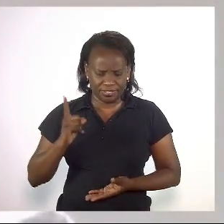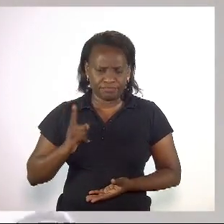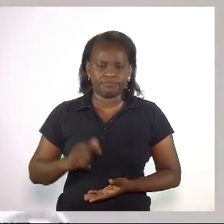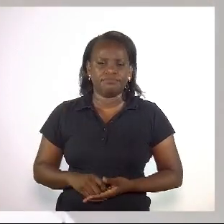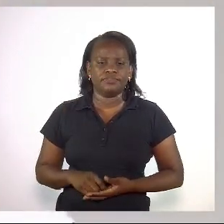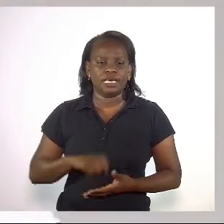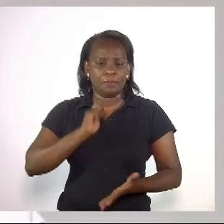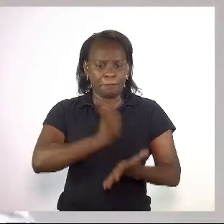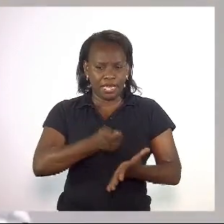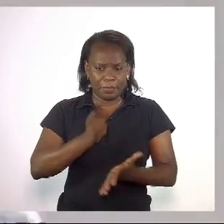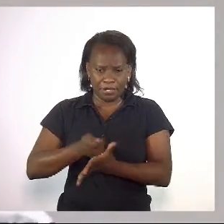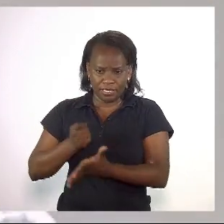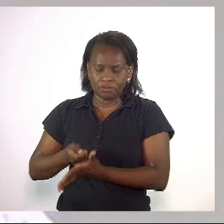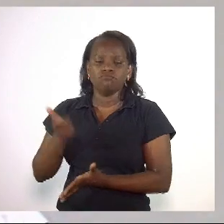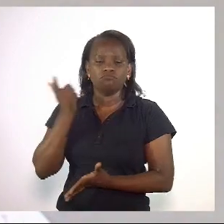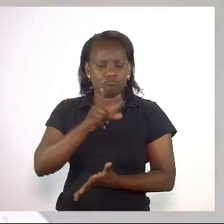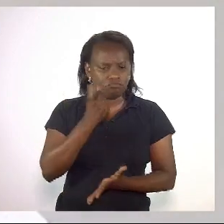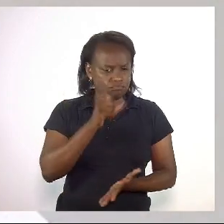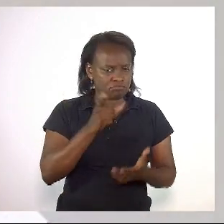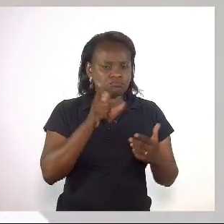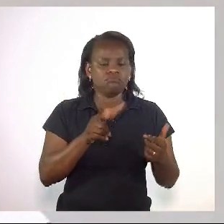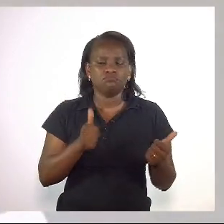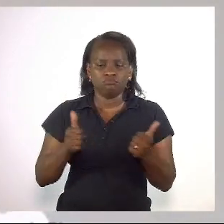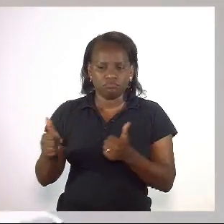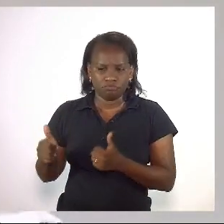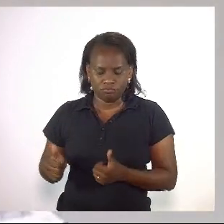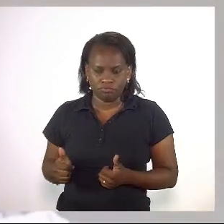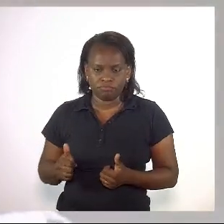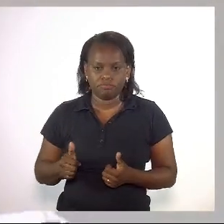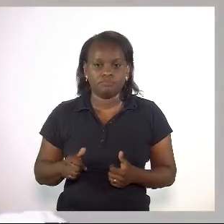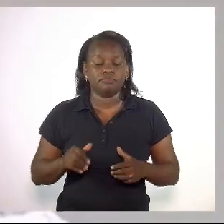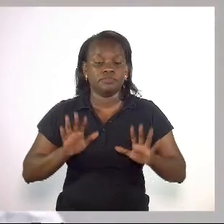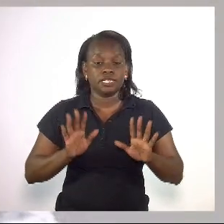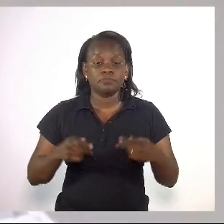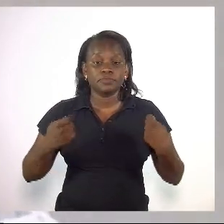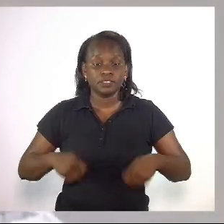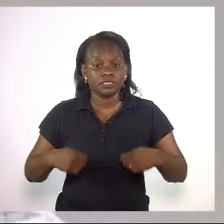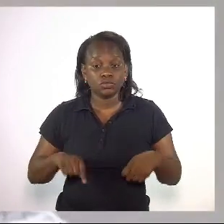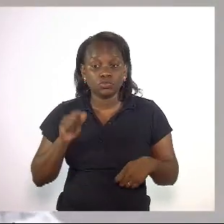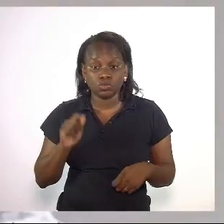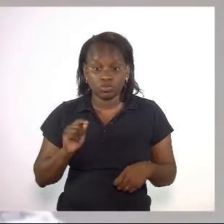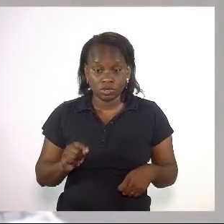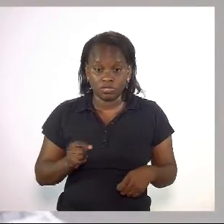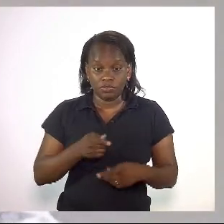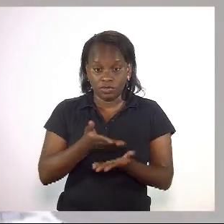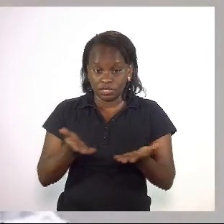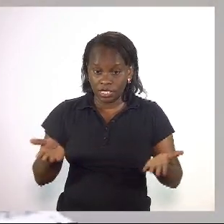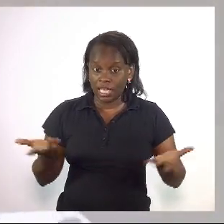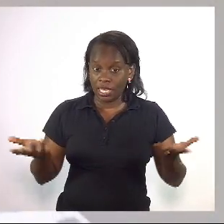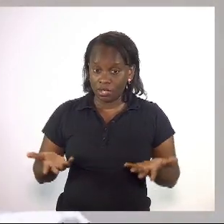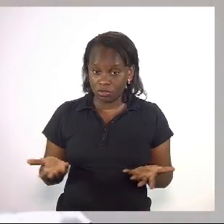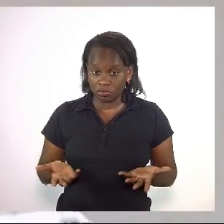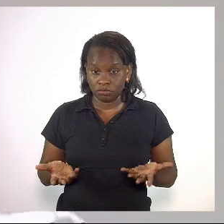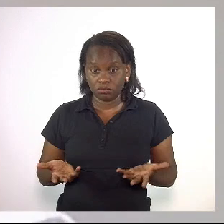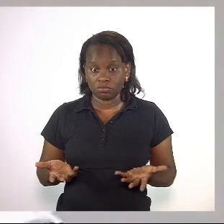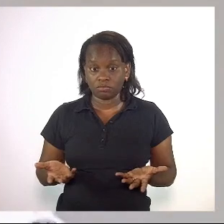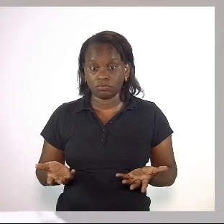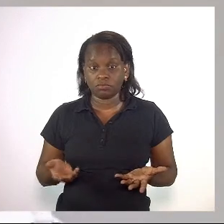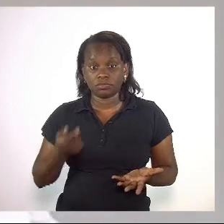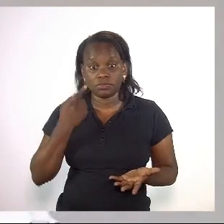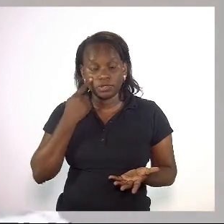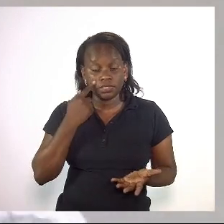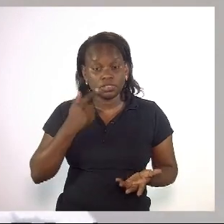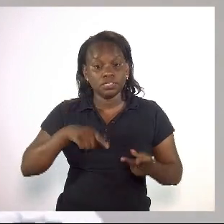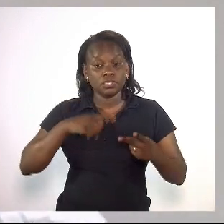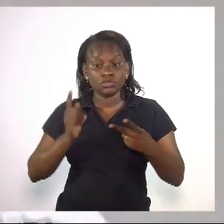Os pagamentos estão ocorrendo. Cabe, óbvio, aos senhores agora ir para